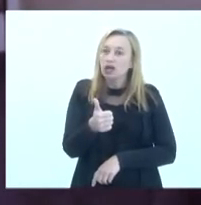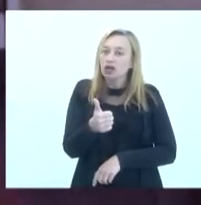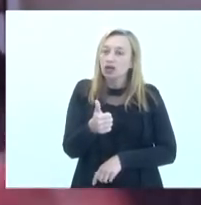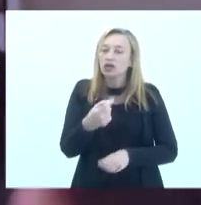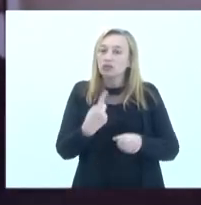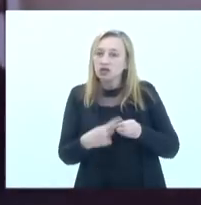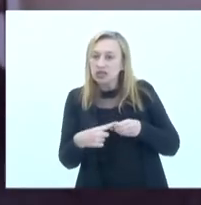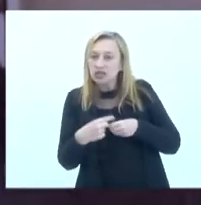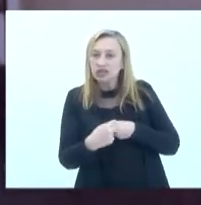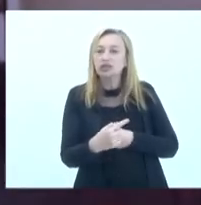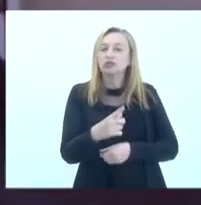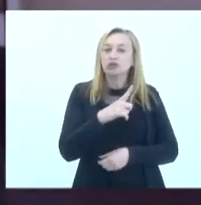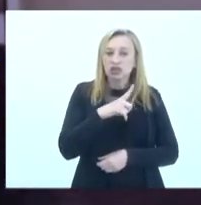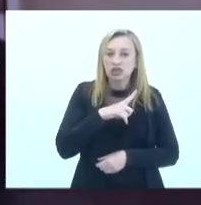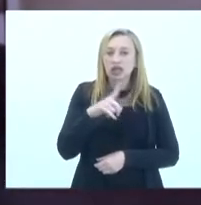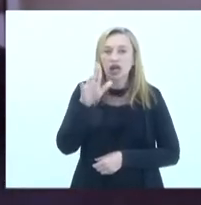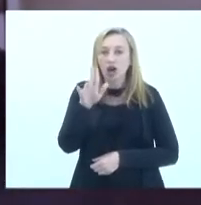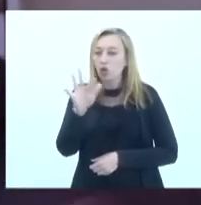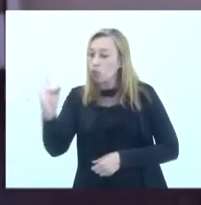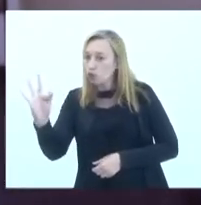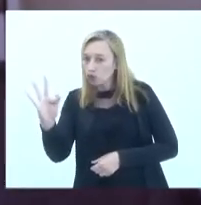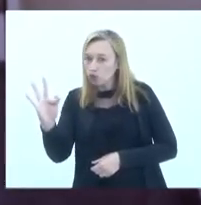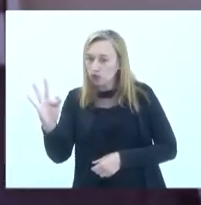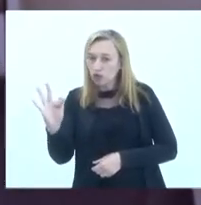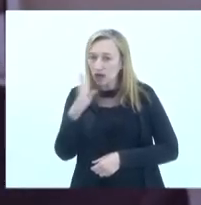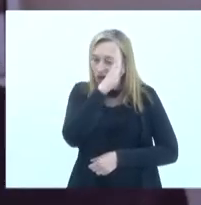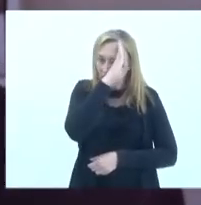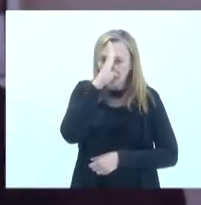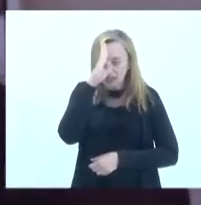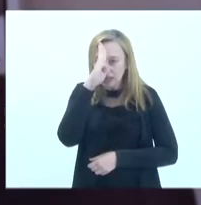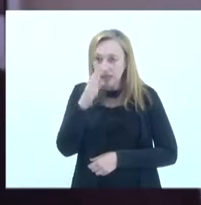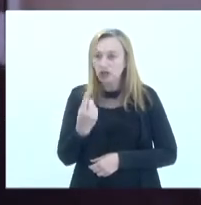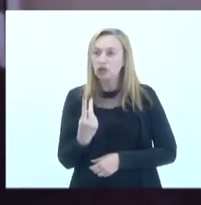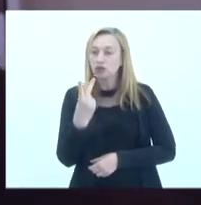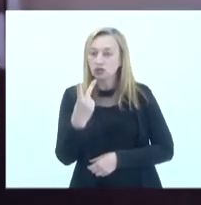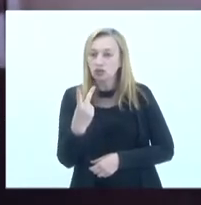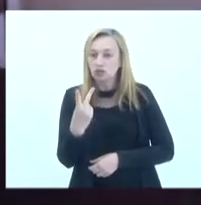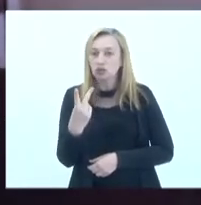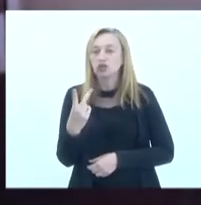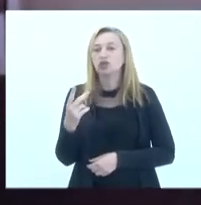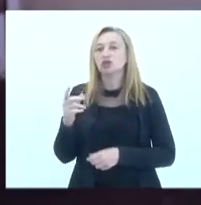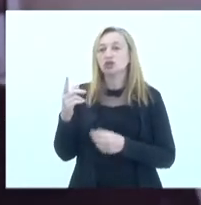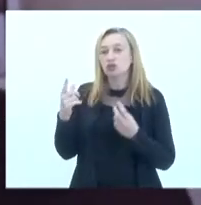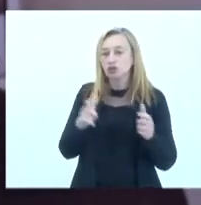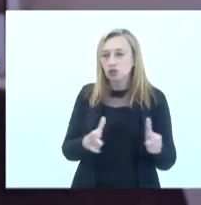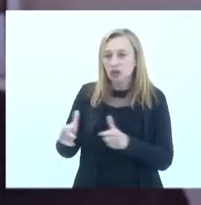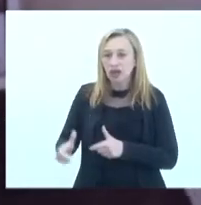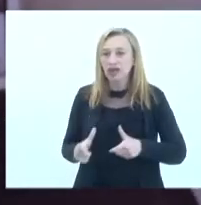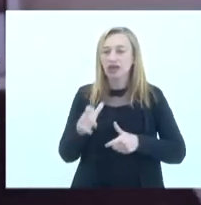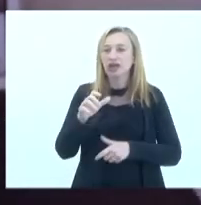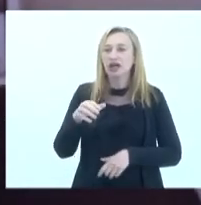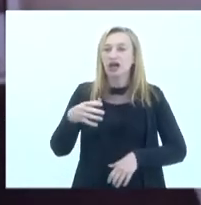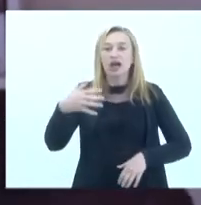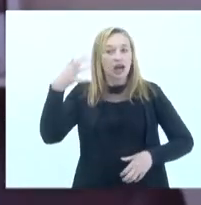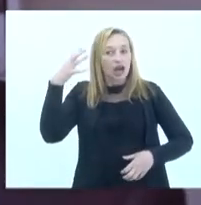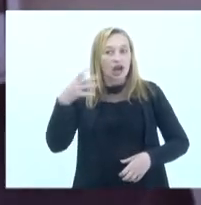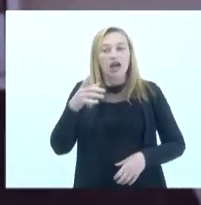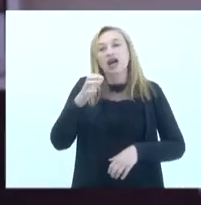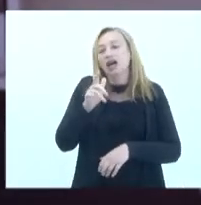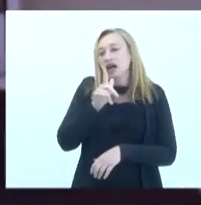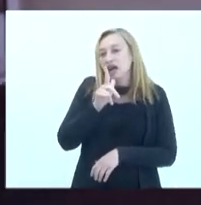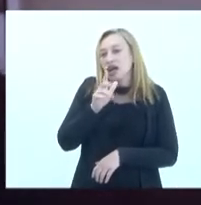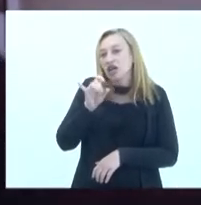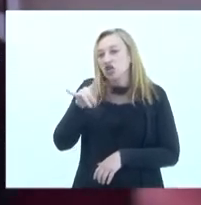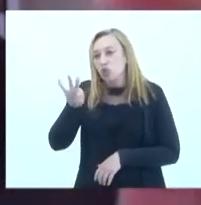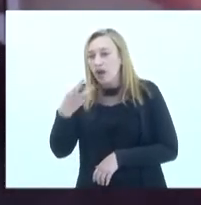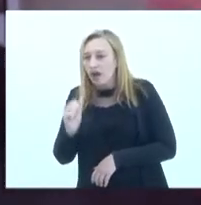municípios onde existem unidades da UF, né, são 9 unidades acadêmicas, mais 2 fazendas, Cachoeiro de Macacu e Iguaba Grande, ligadas à Faculdade Veterinária. Portanto,